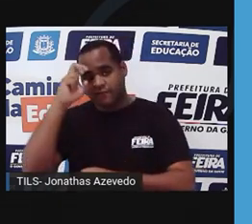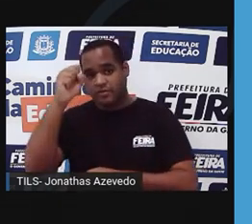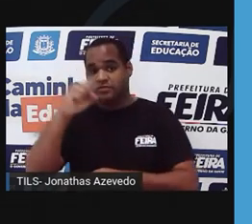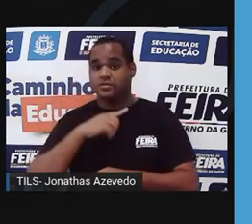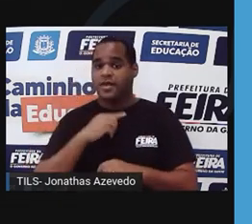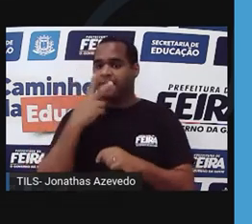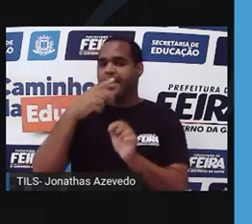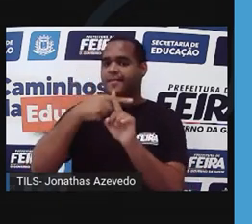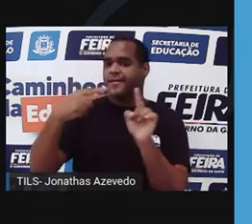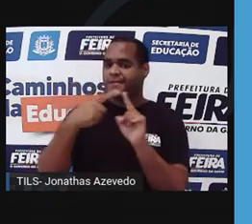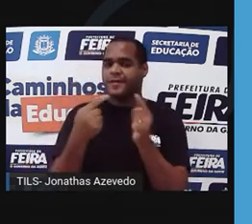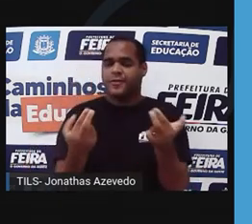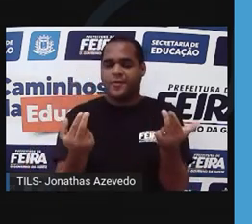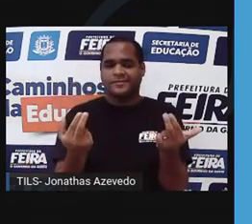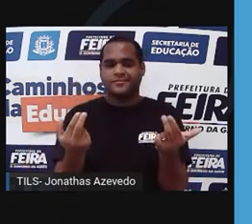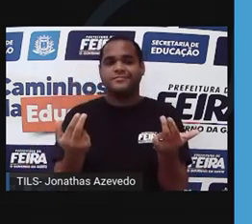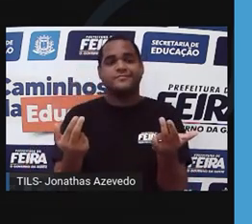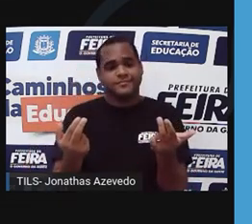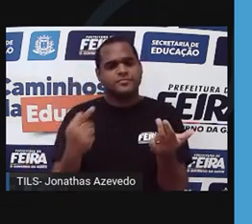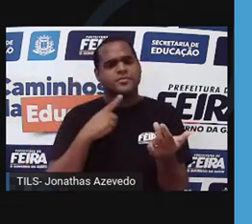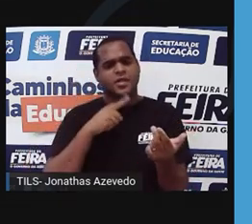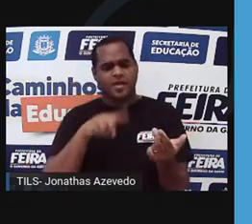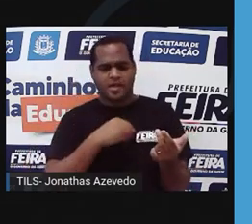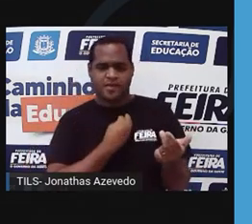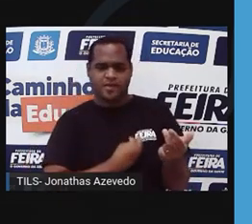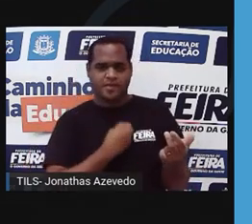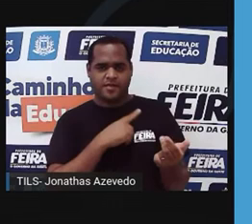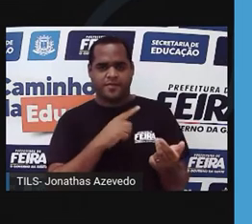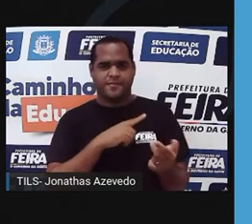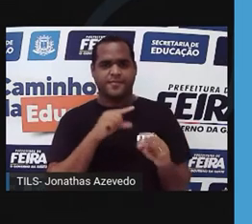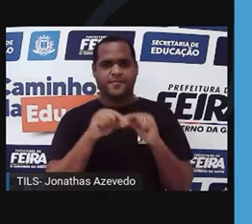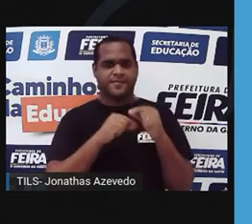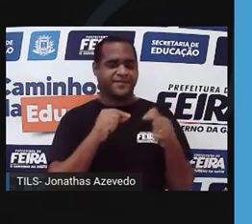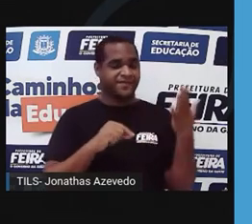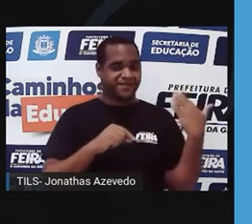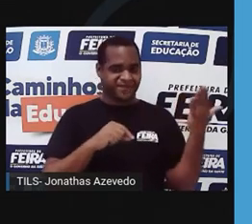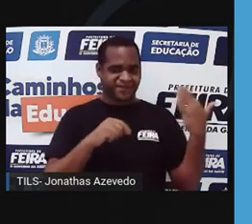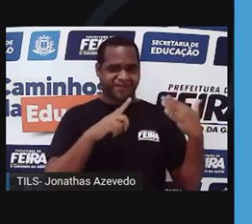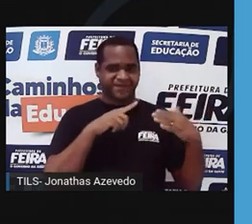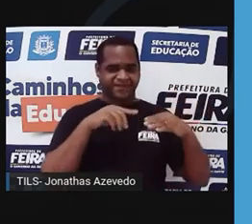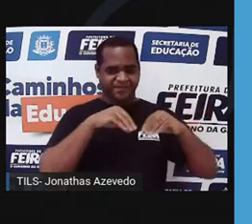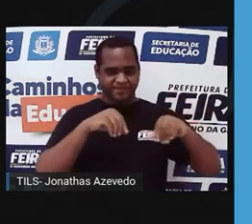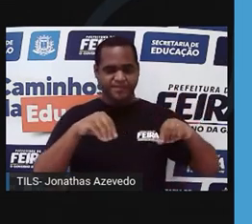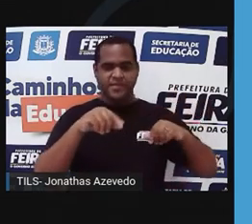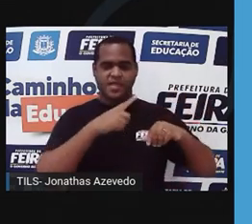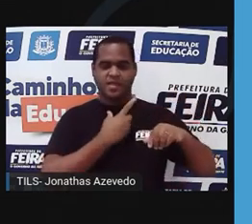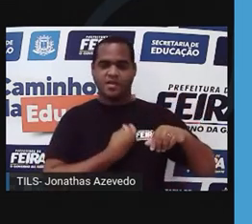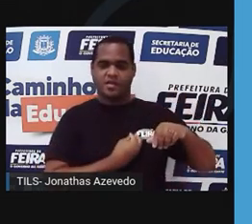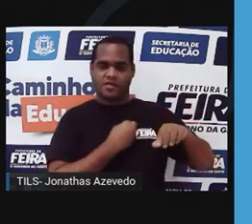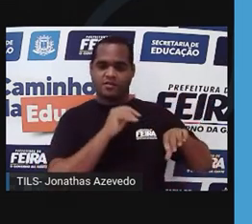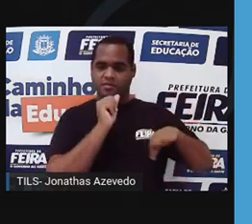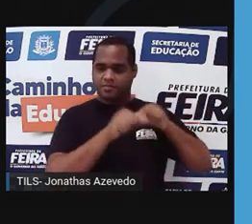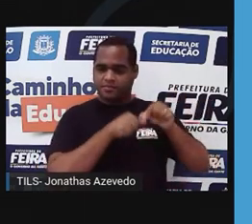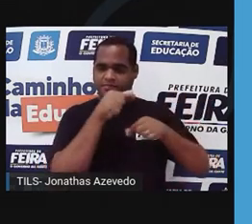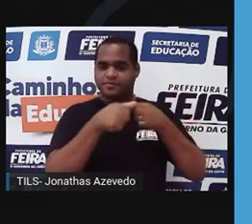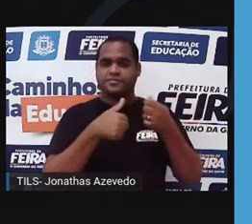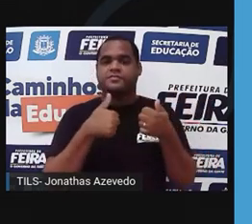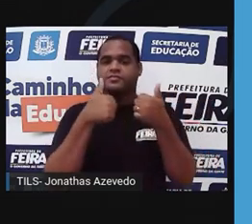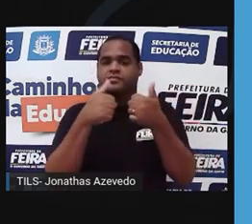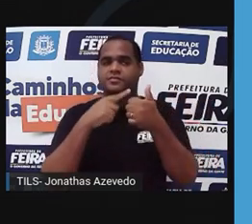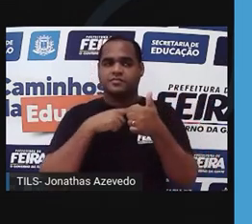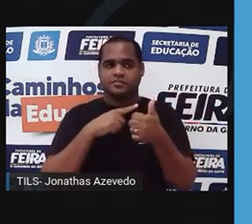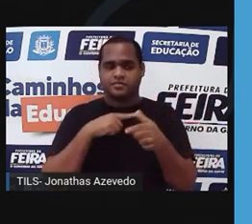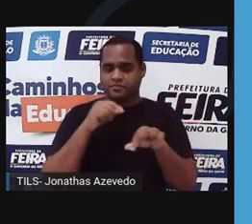parentesco entre eles. Por que não estão? Pelas condições daquele ambiente, das mudanças que aquele ambiente sofreu, não havia mais